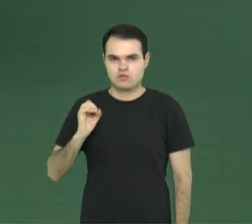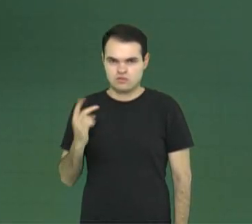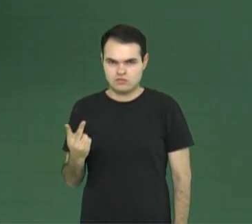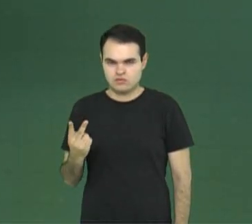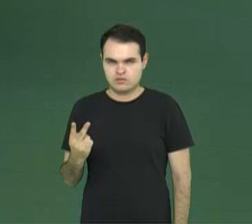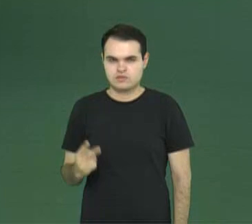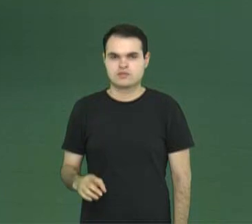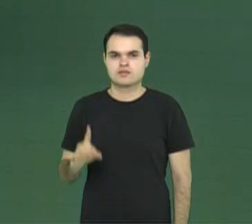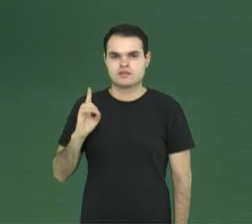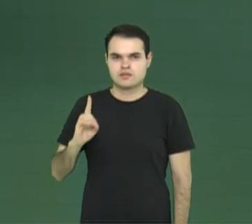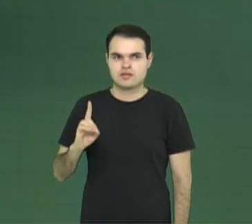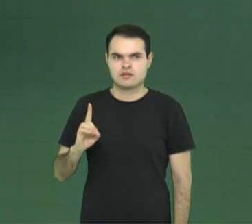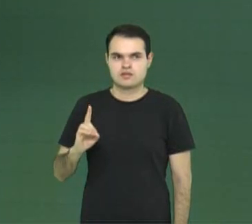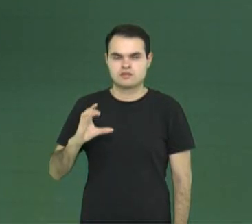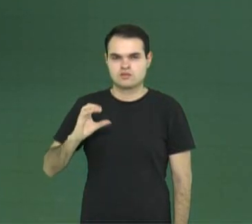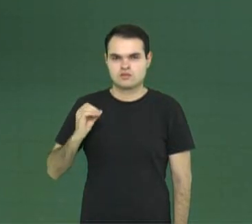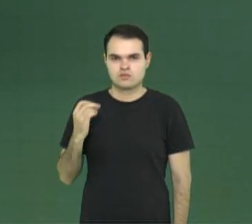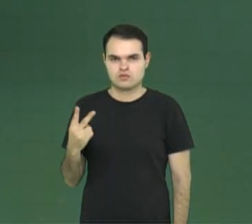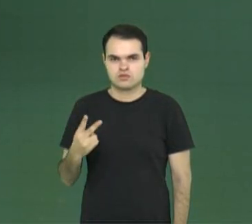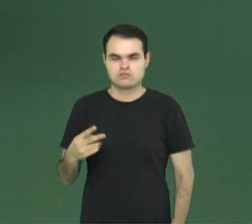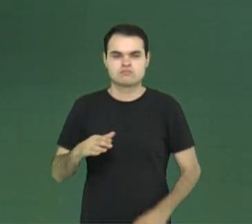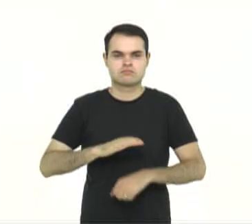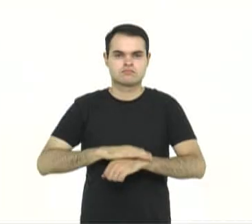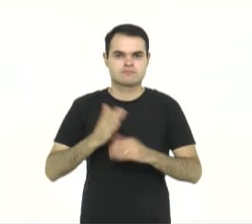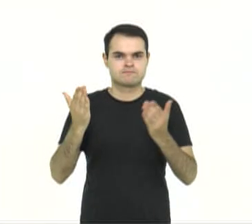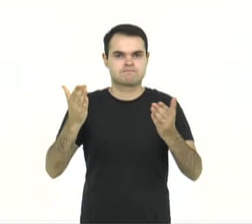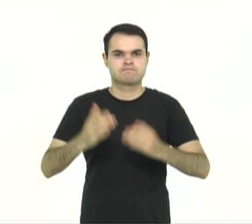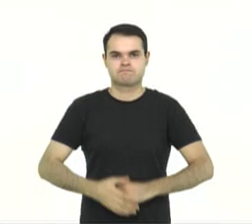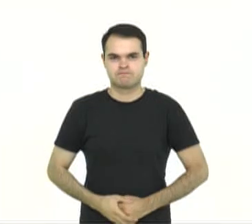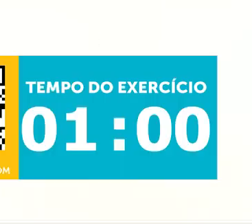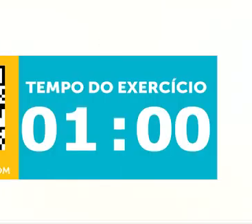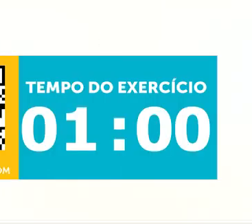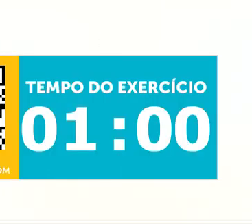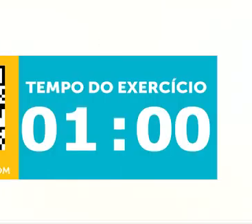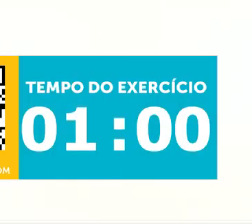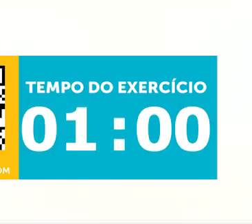alternativa D, dióxido de carbono. Tempo.